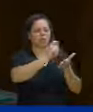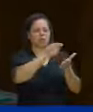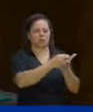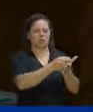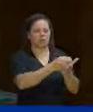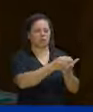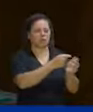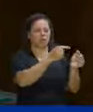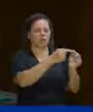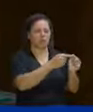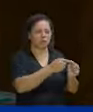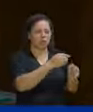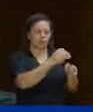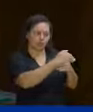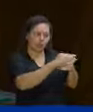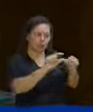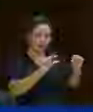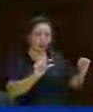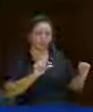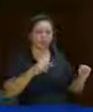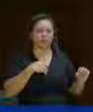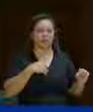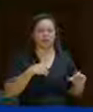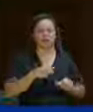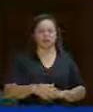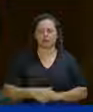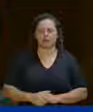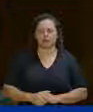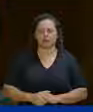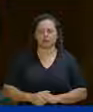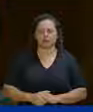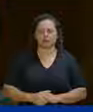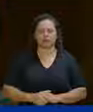e coligações. Fecho aspas.